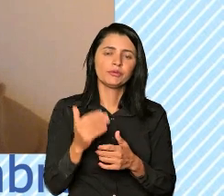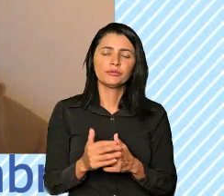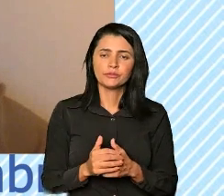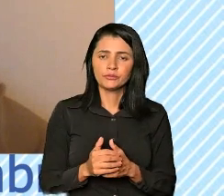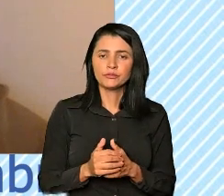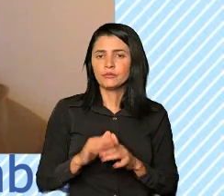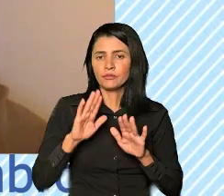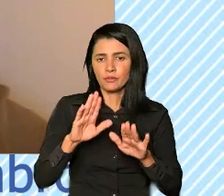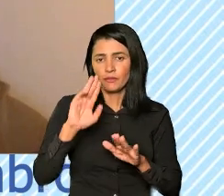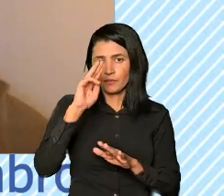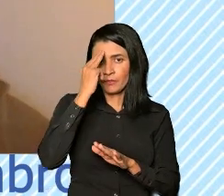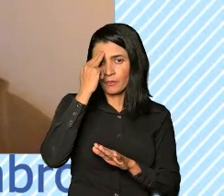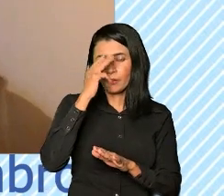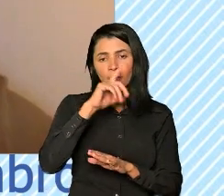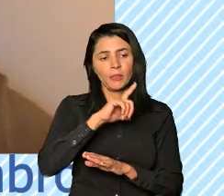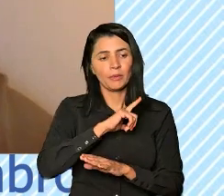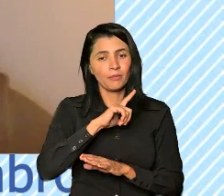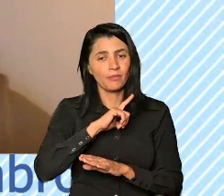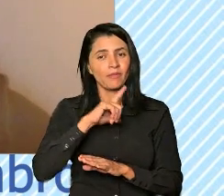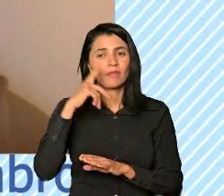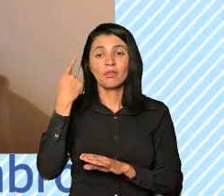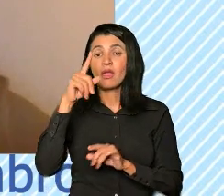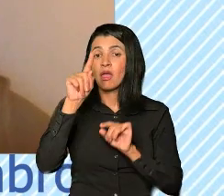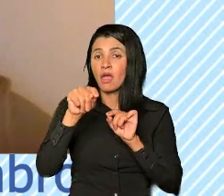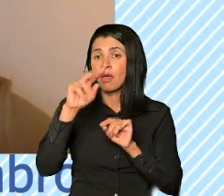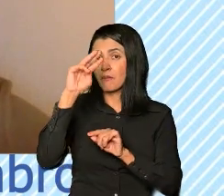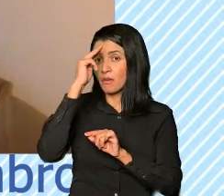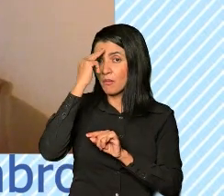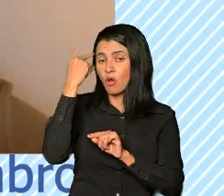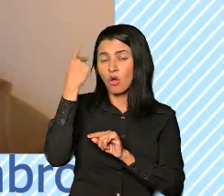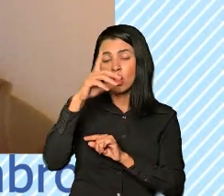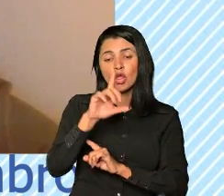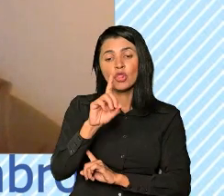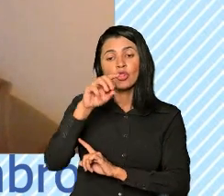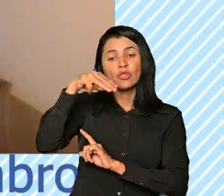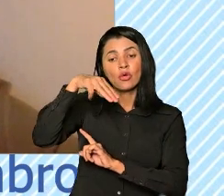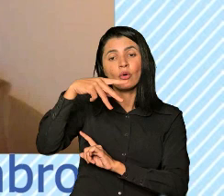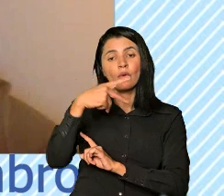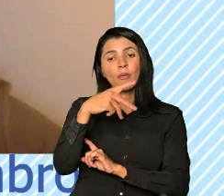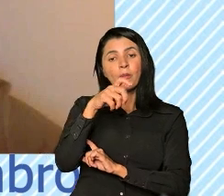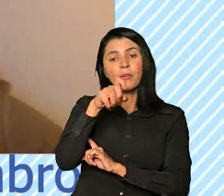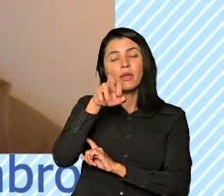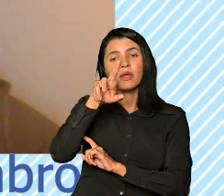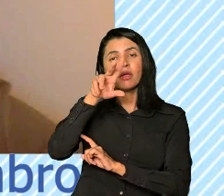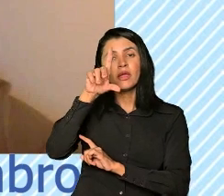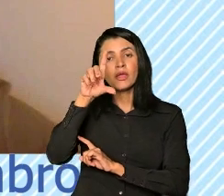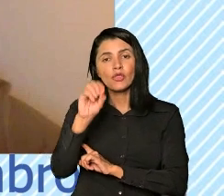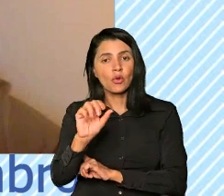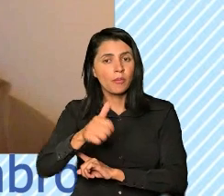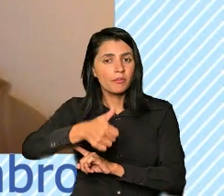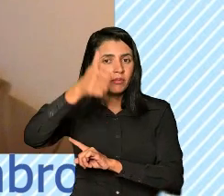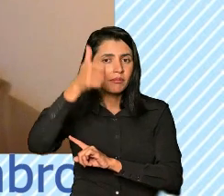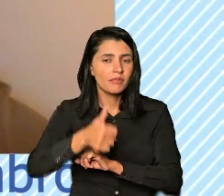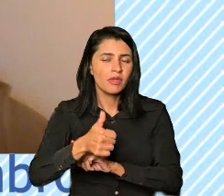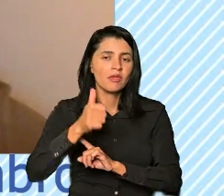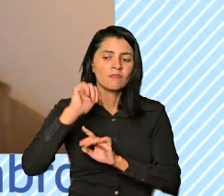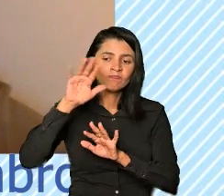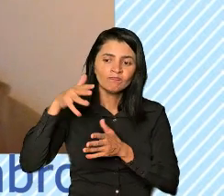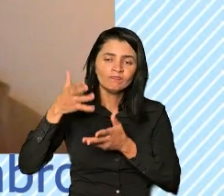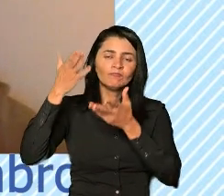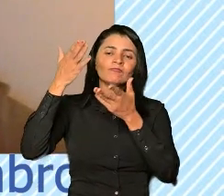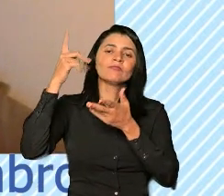Mas a memória que tem é a memória de Dom Pedro I, o herói exaltado é